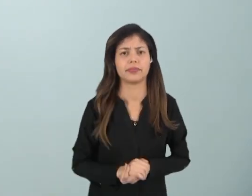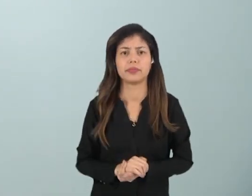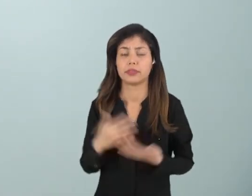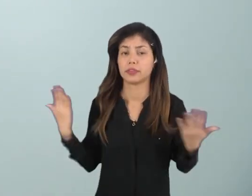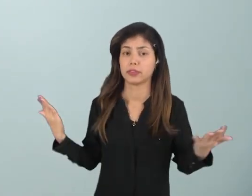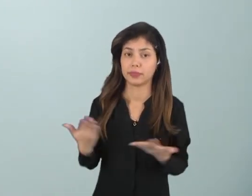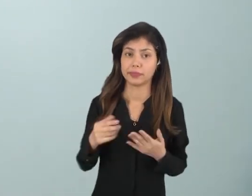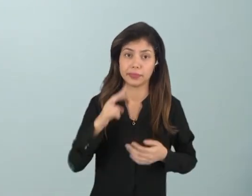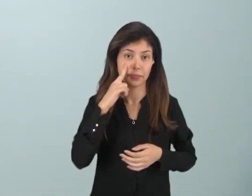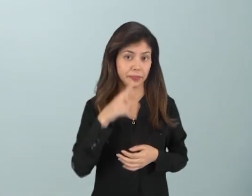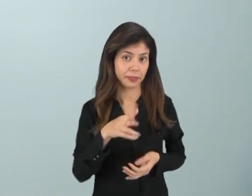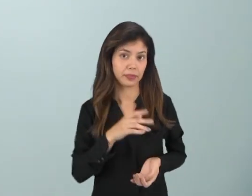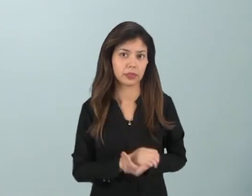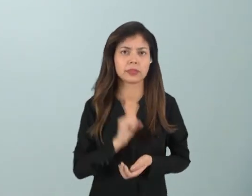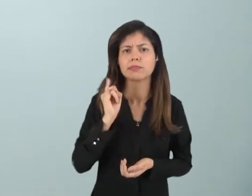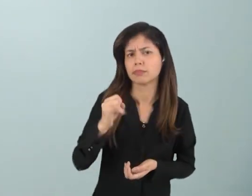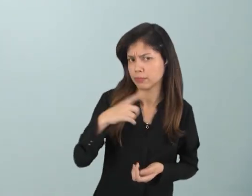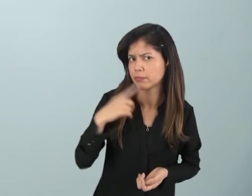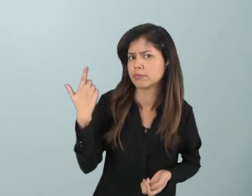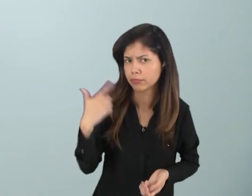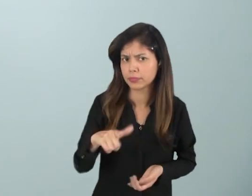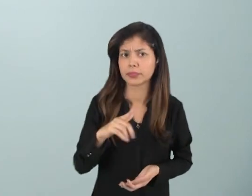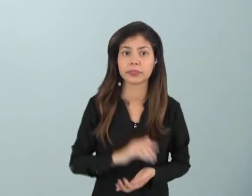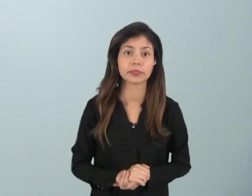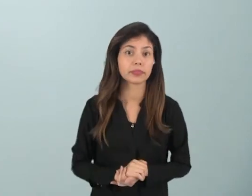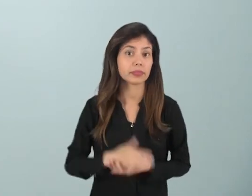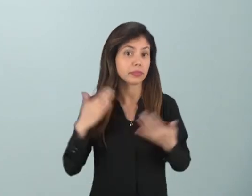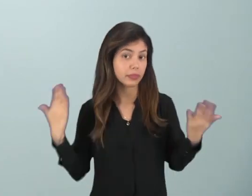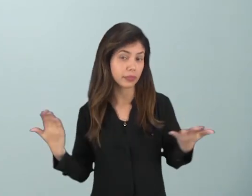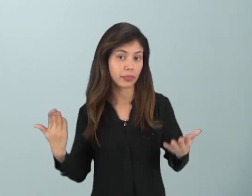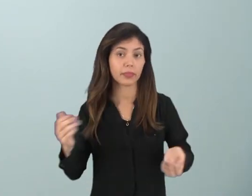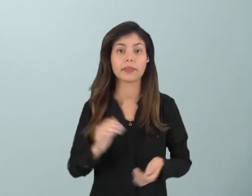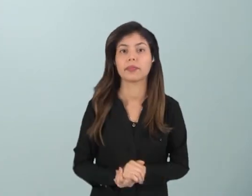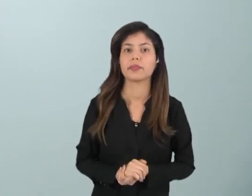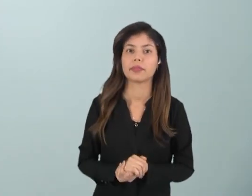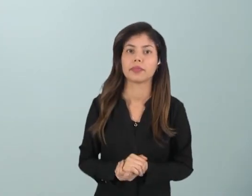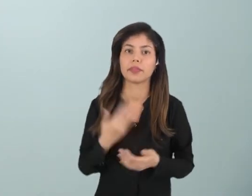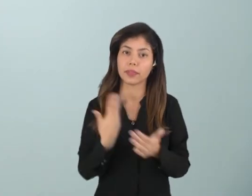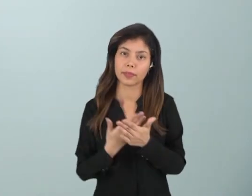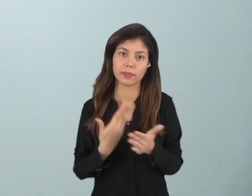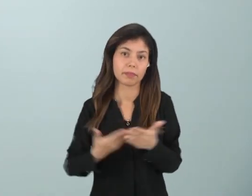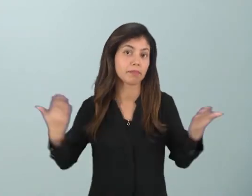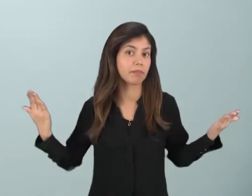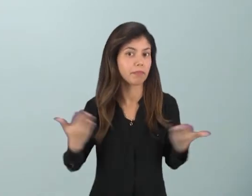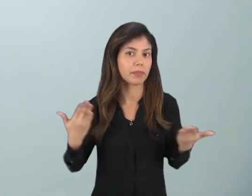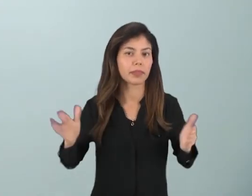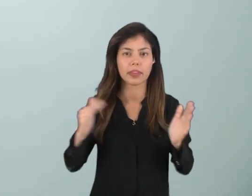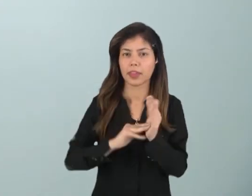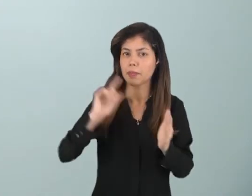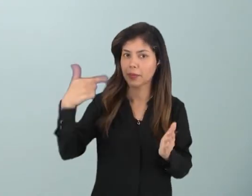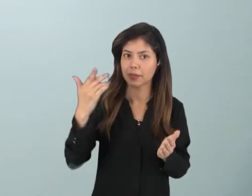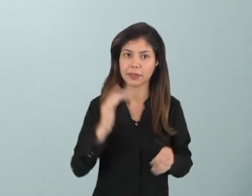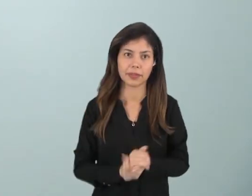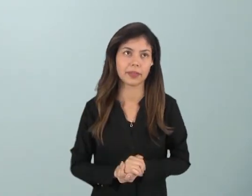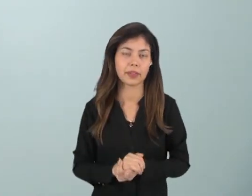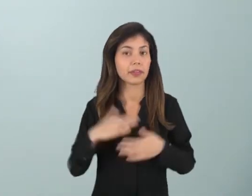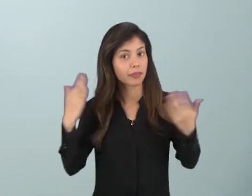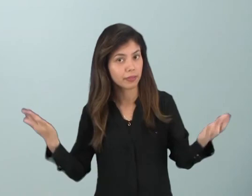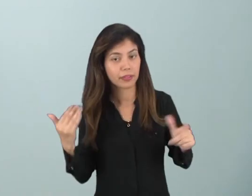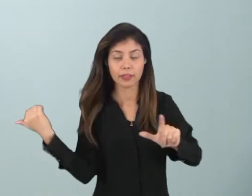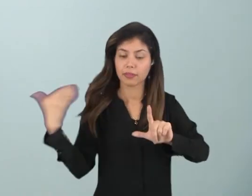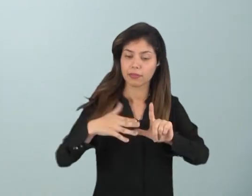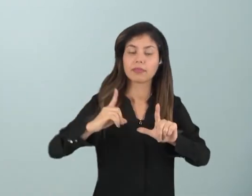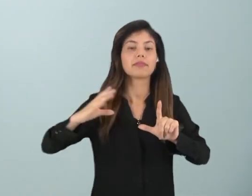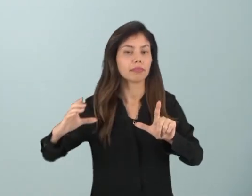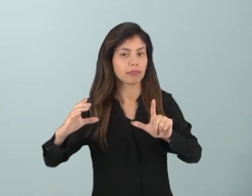história original. Será que vai valer a pena? Tá? Então, essa foi a aula de hoje e até a próxima. No mais,